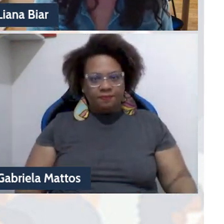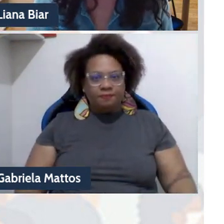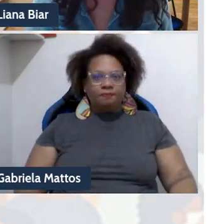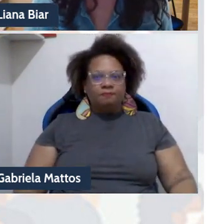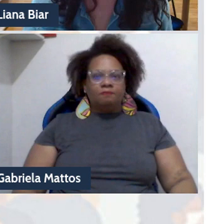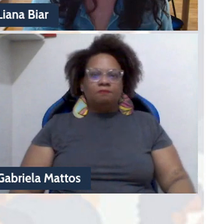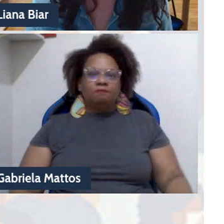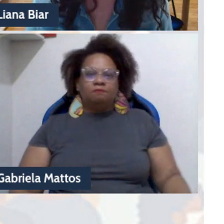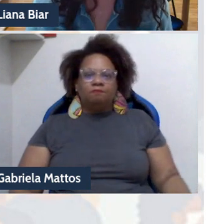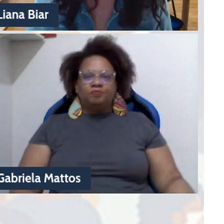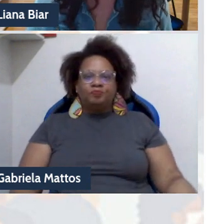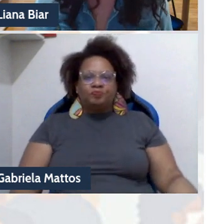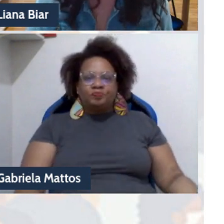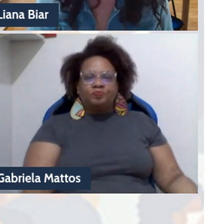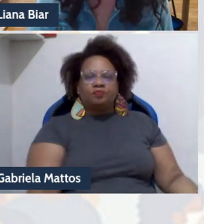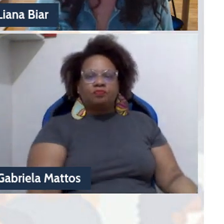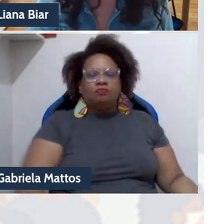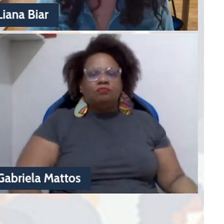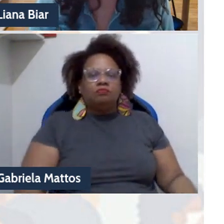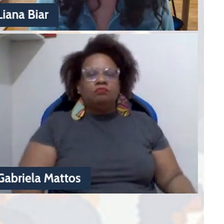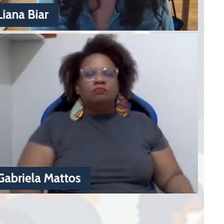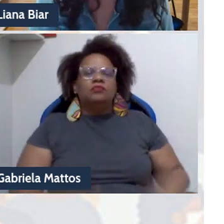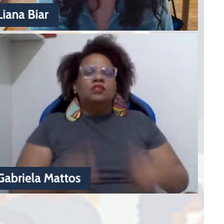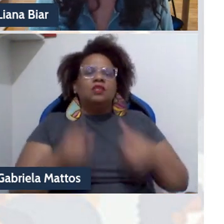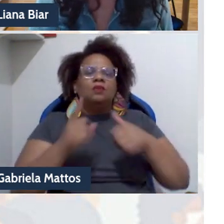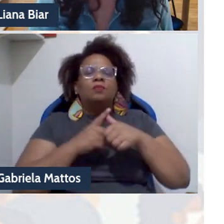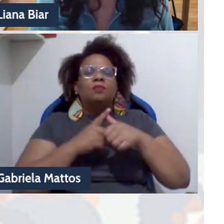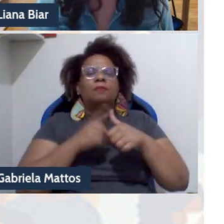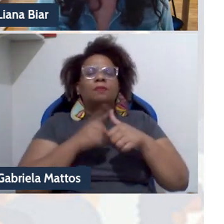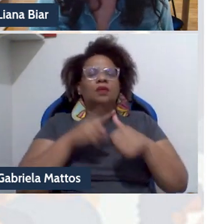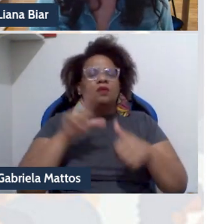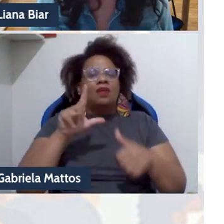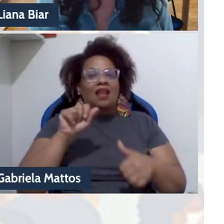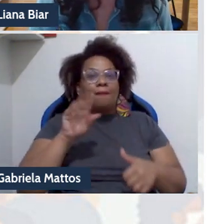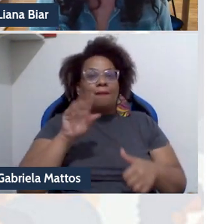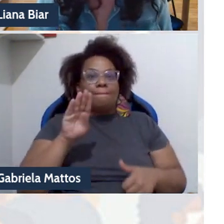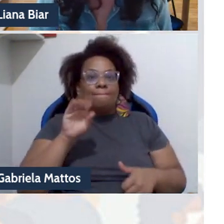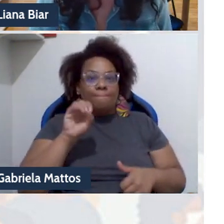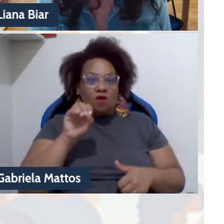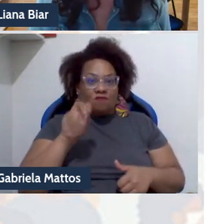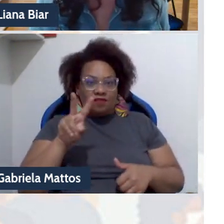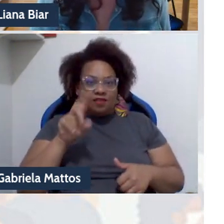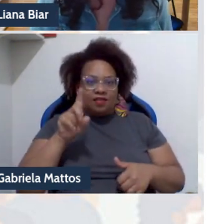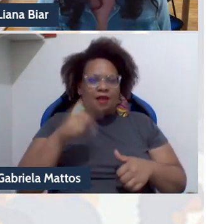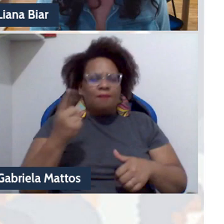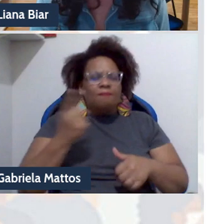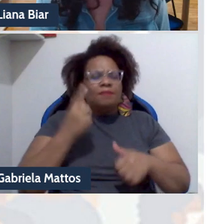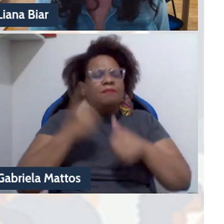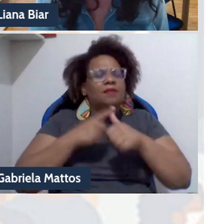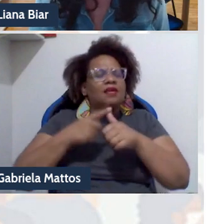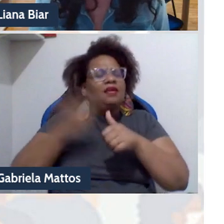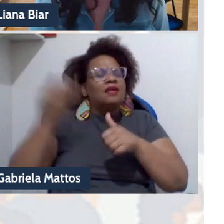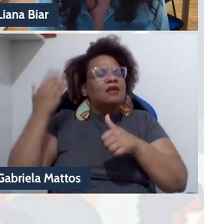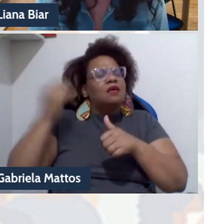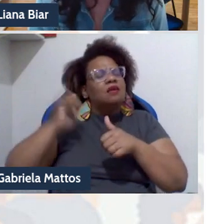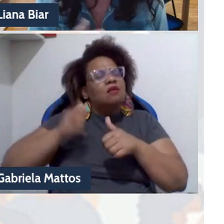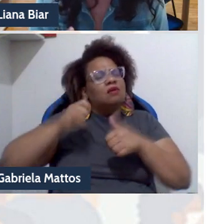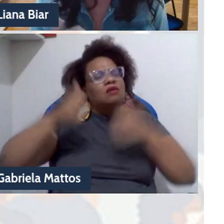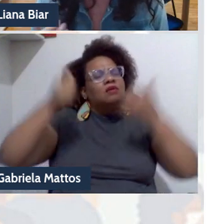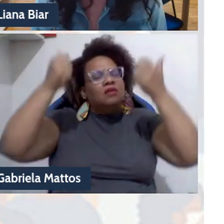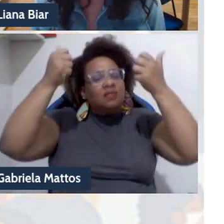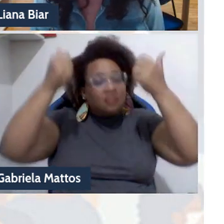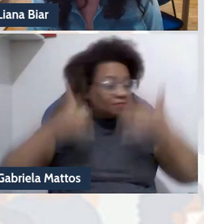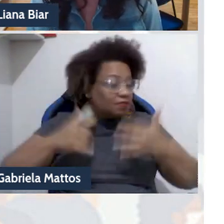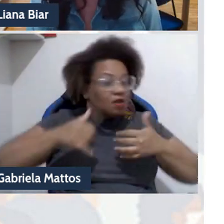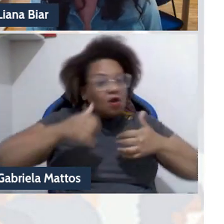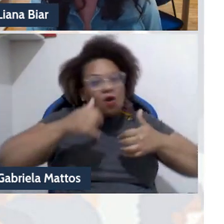básica, né, a definição primeira do Labov, que eu acabei de mostrar, a análise de narrativa passou por algumas viradas que foram